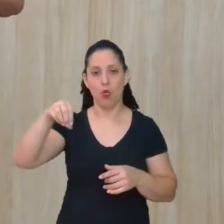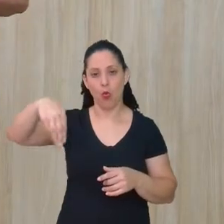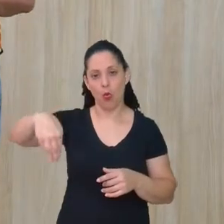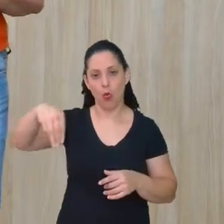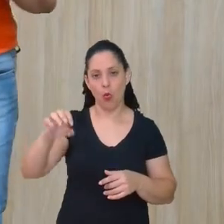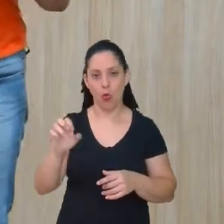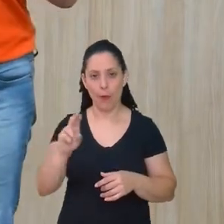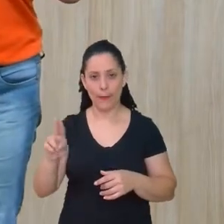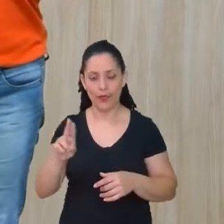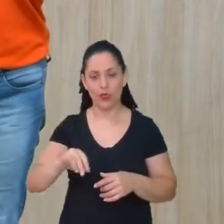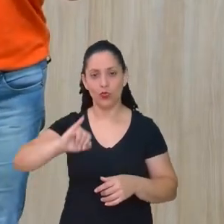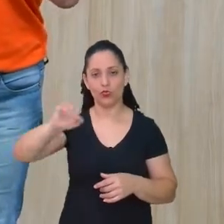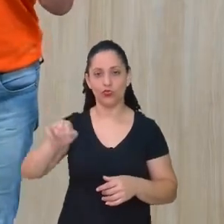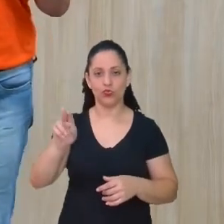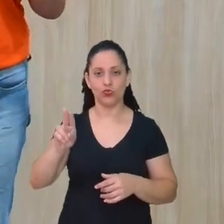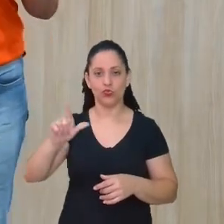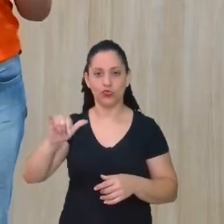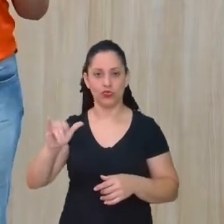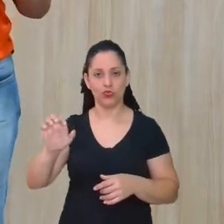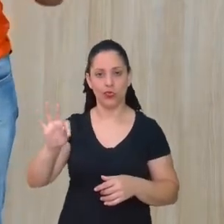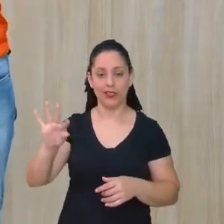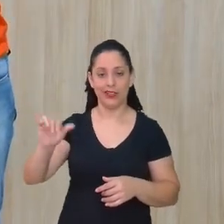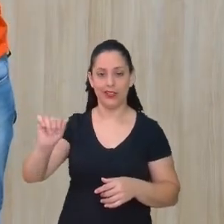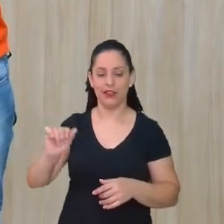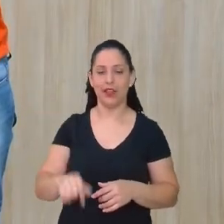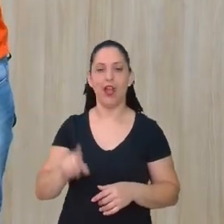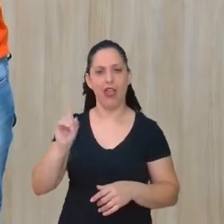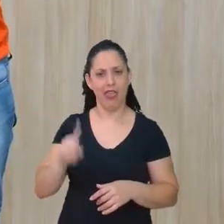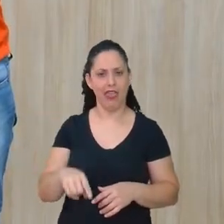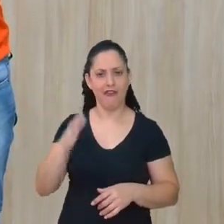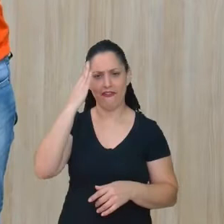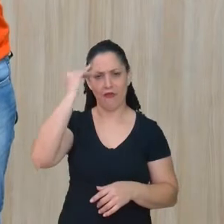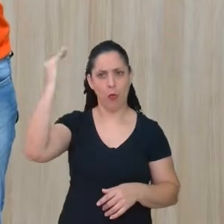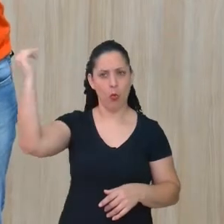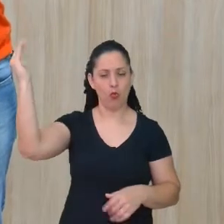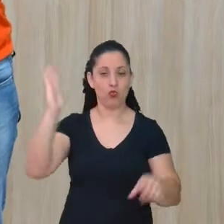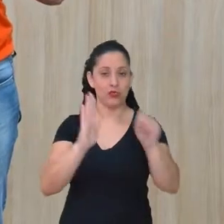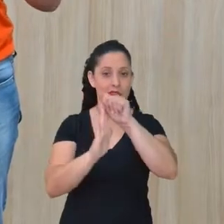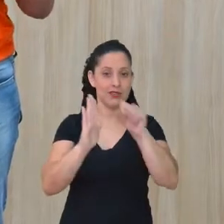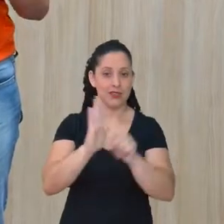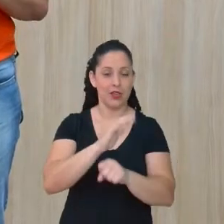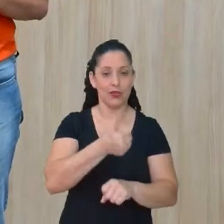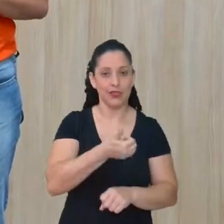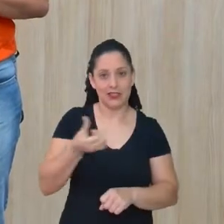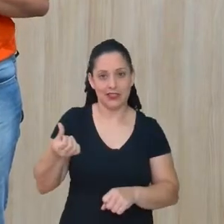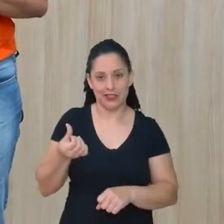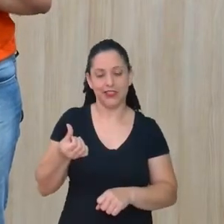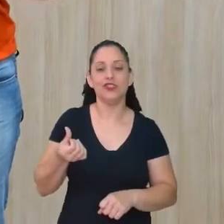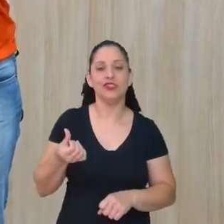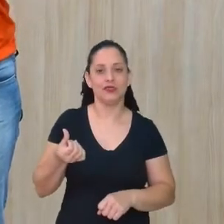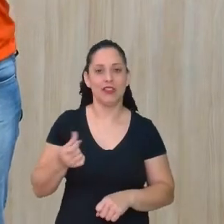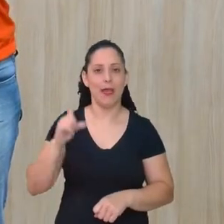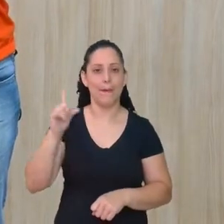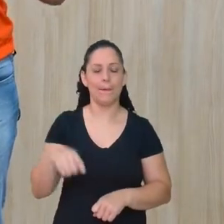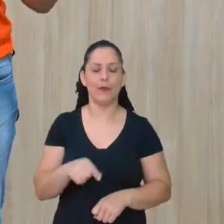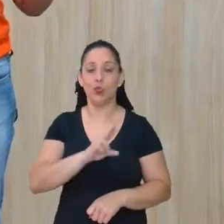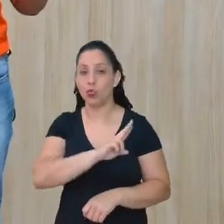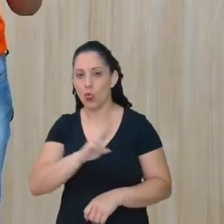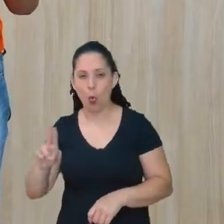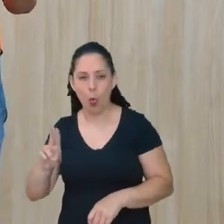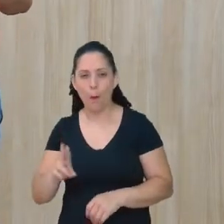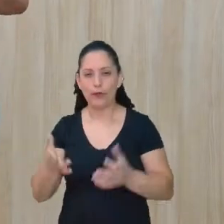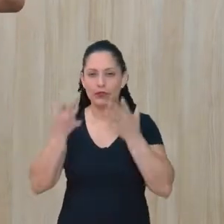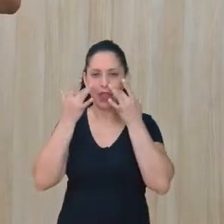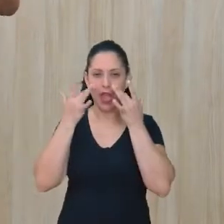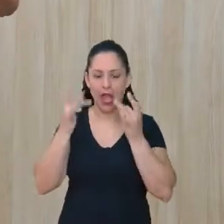Né? Você pega uma peça, Romeu e Julieta, que é de um autor lá do século XVI, do Shakespeare, né, um dos maiores nomes do